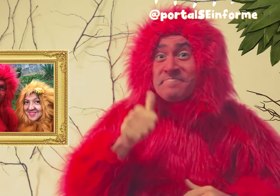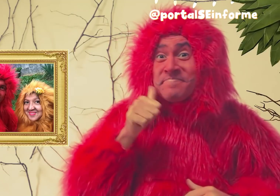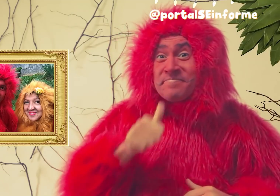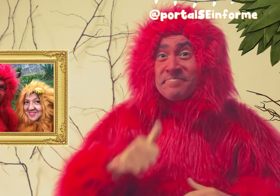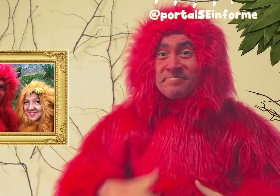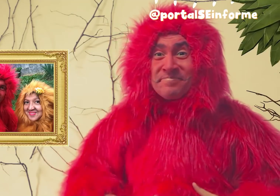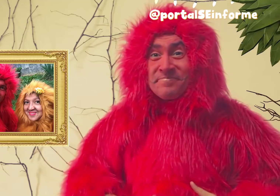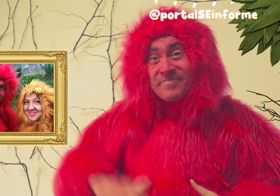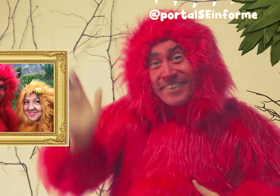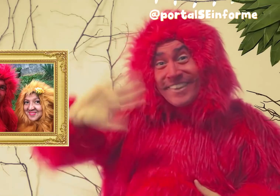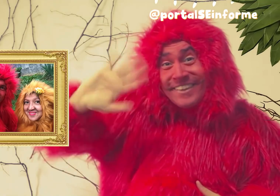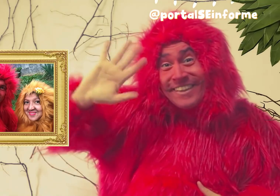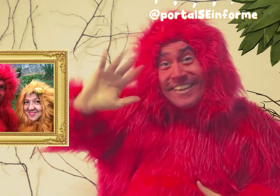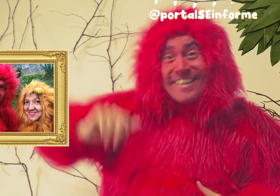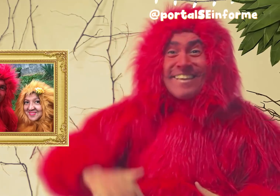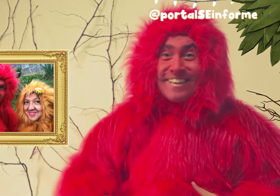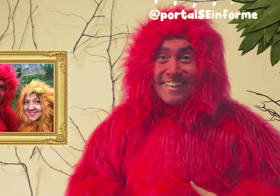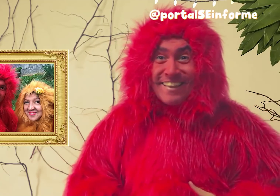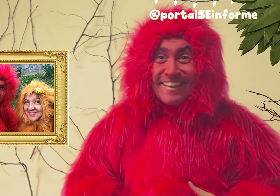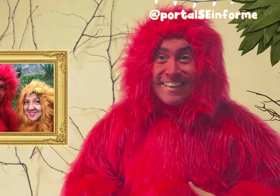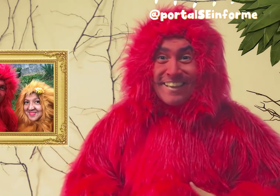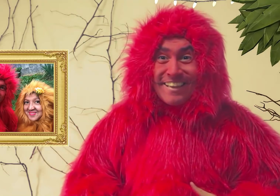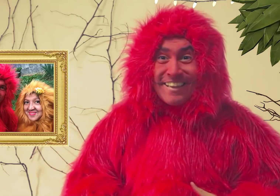medonha. Tchau.